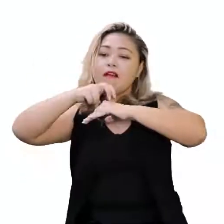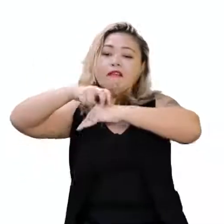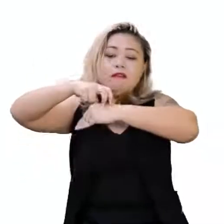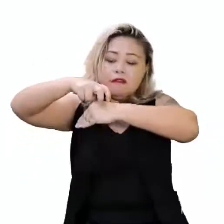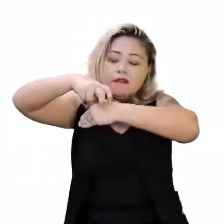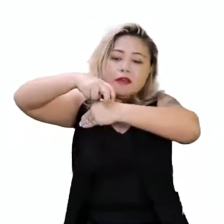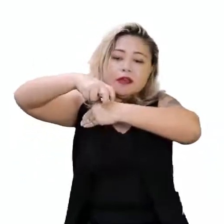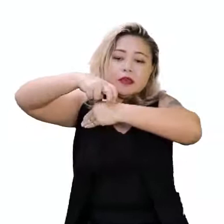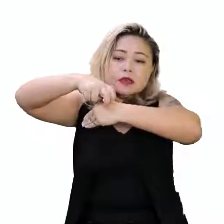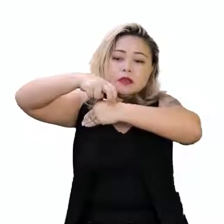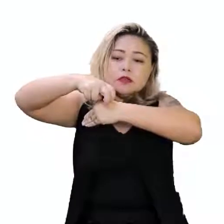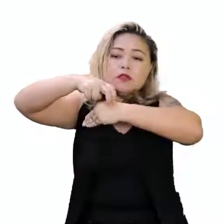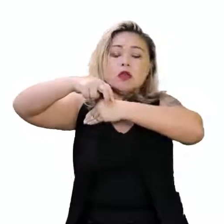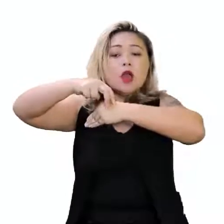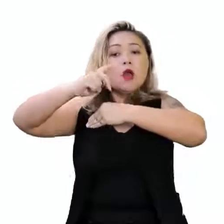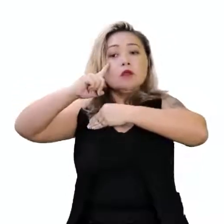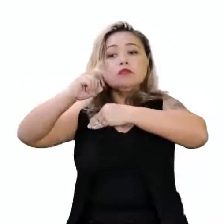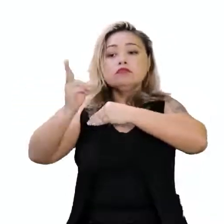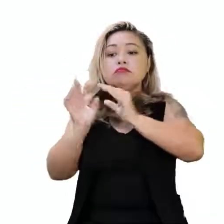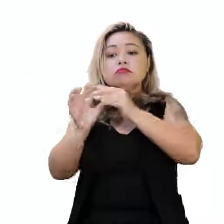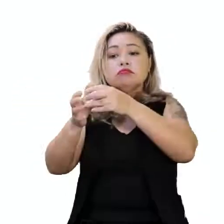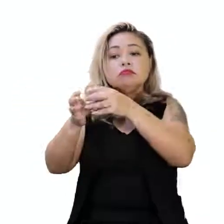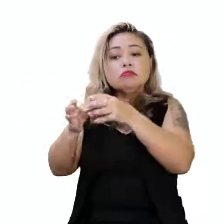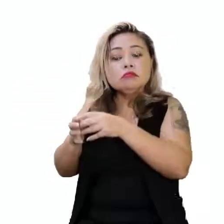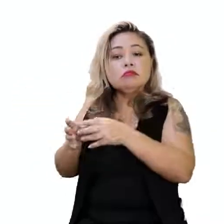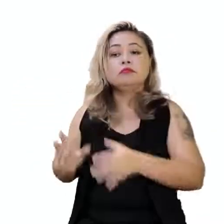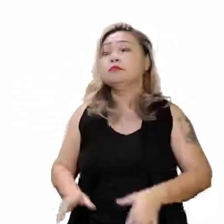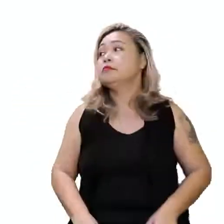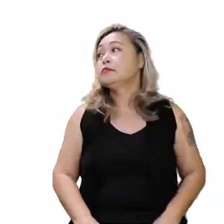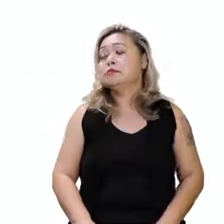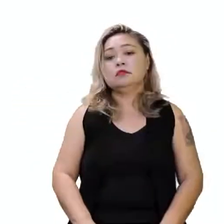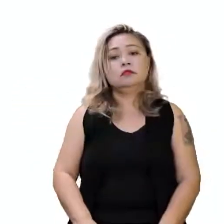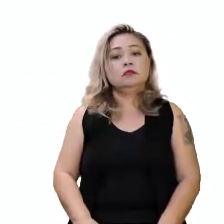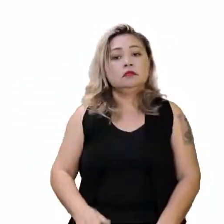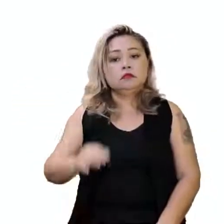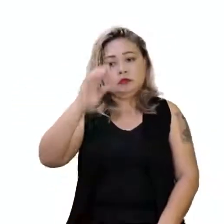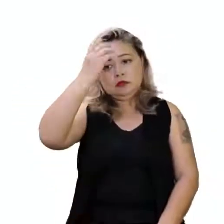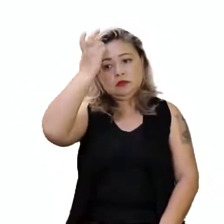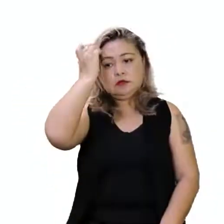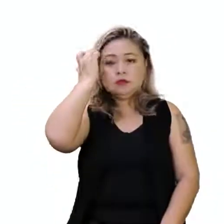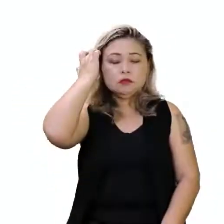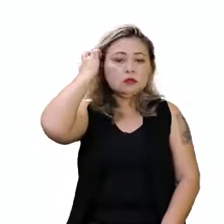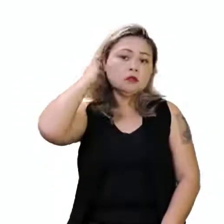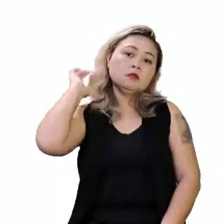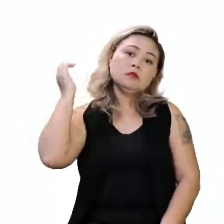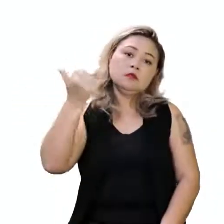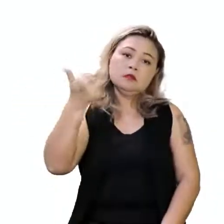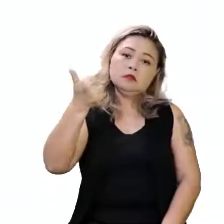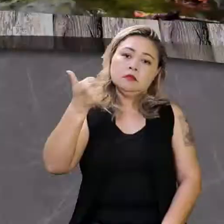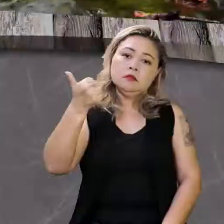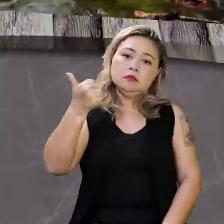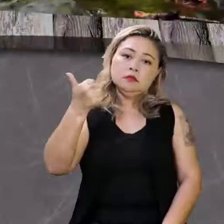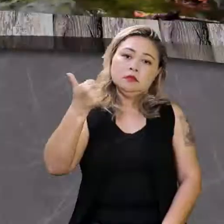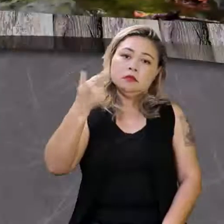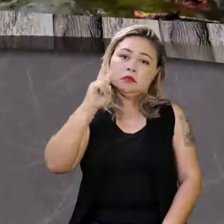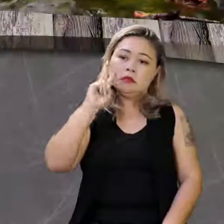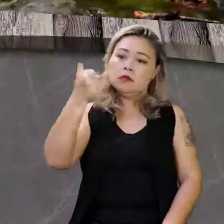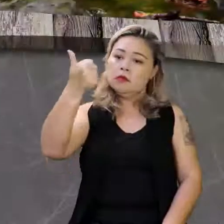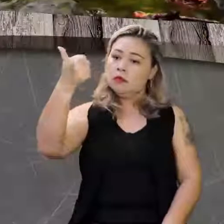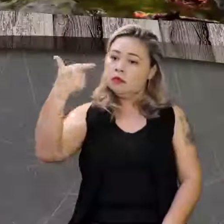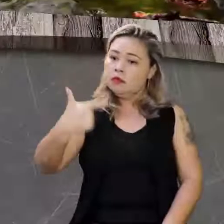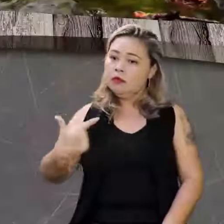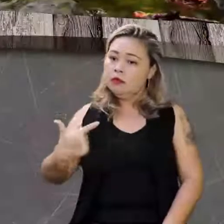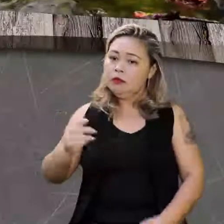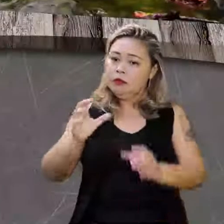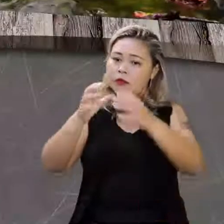verdinhos. Professora, eu posso ter 2 situações aqui, né? Olha só, se a gente olhar para a população 1 para a população